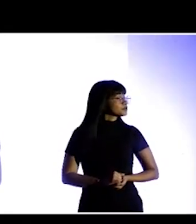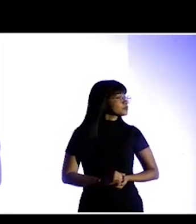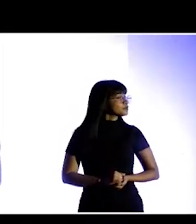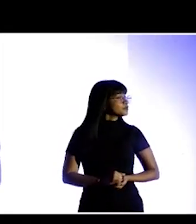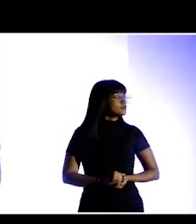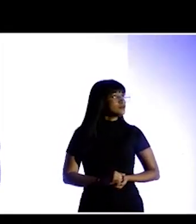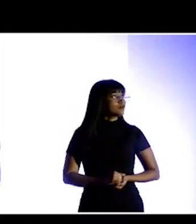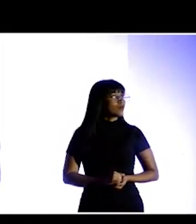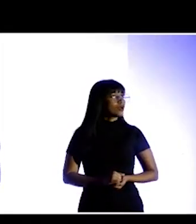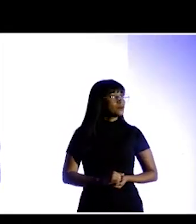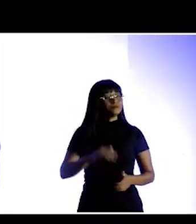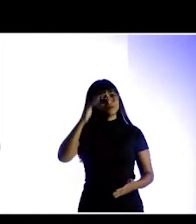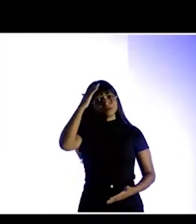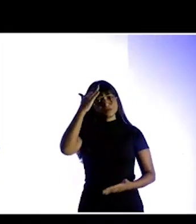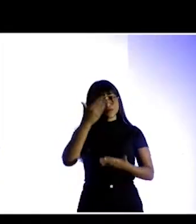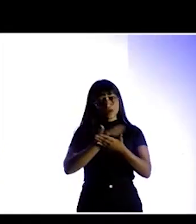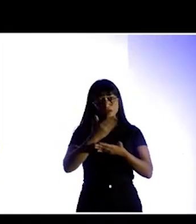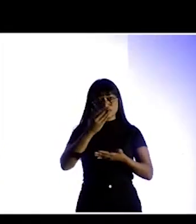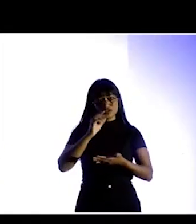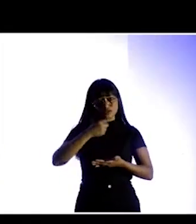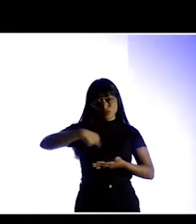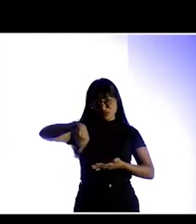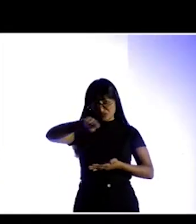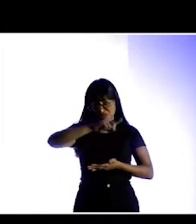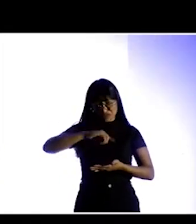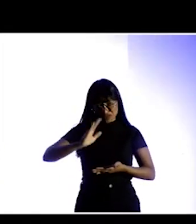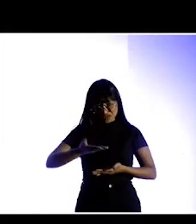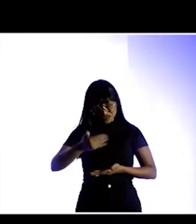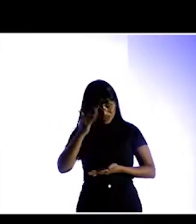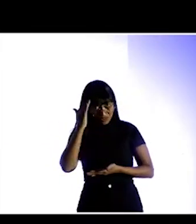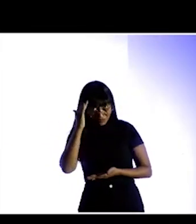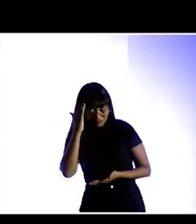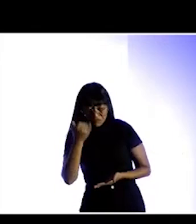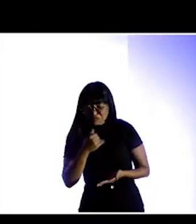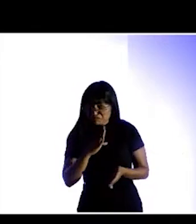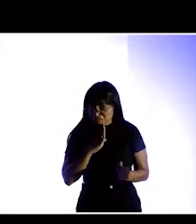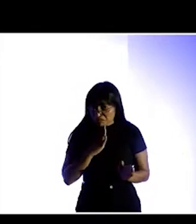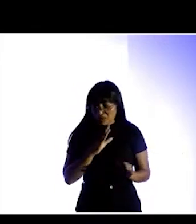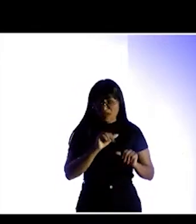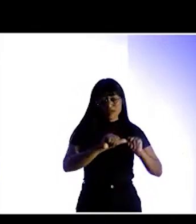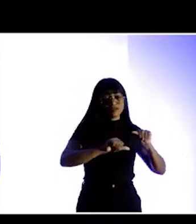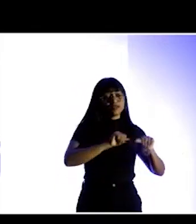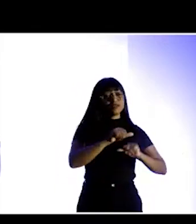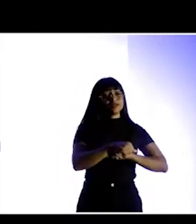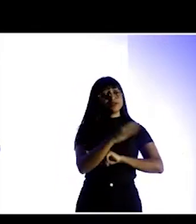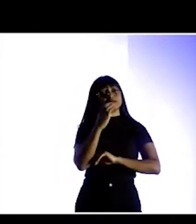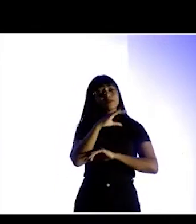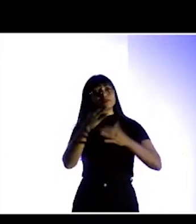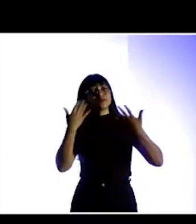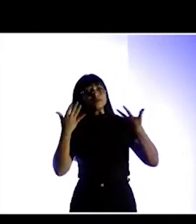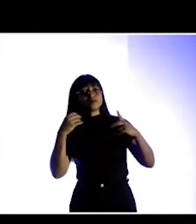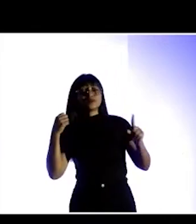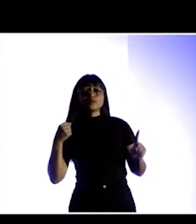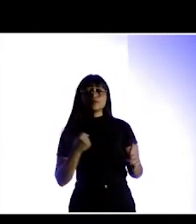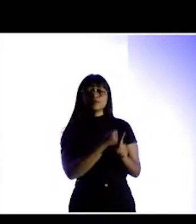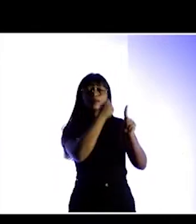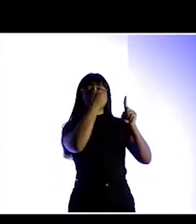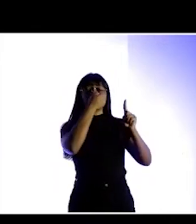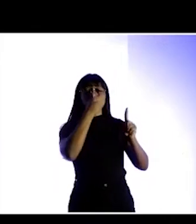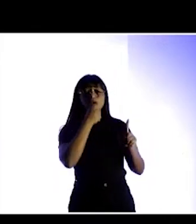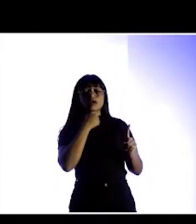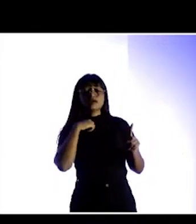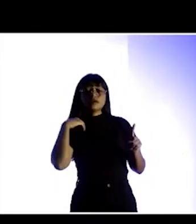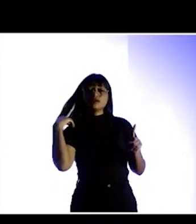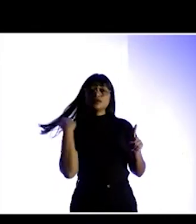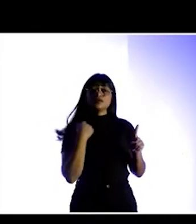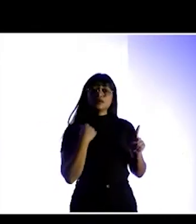embora acredito que todos aqui já saibam, a mudança do clima ela impacta diretamente